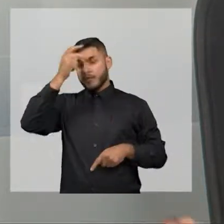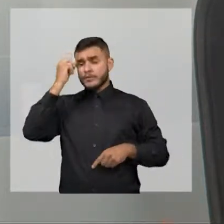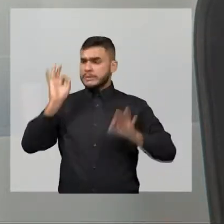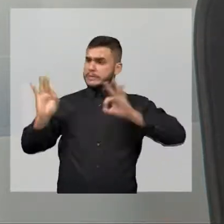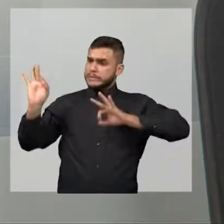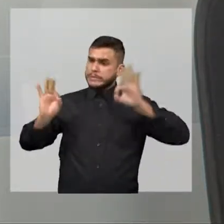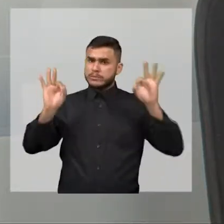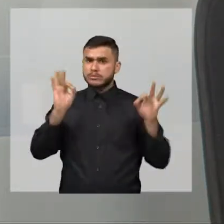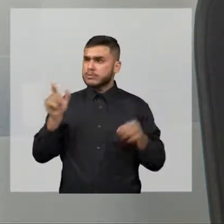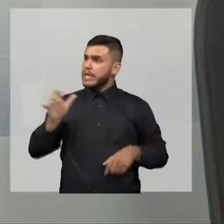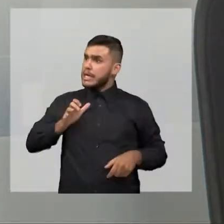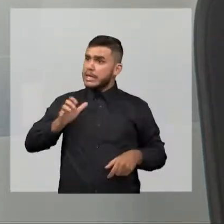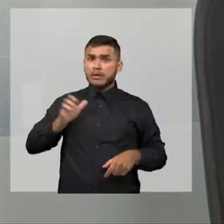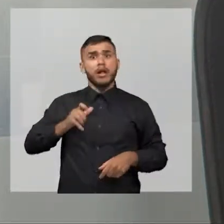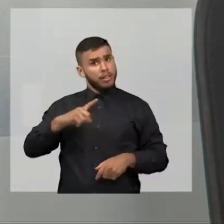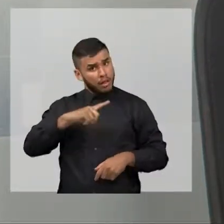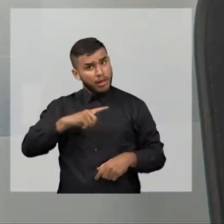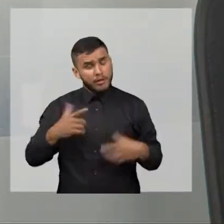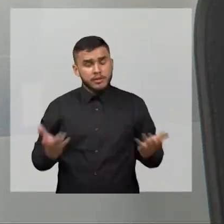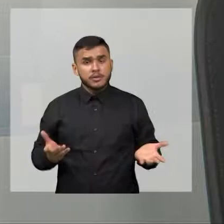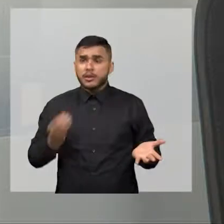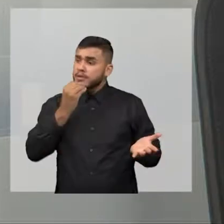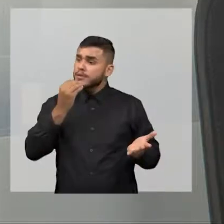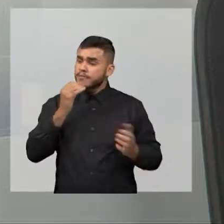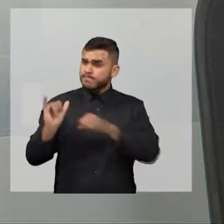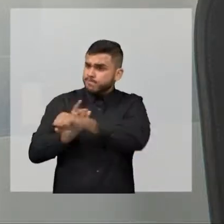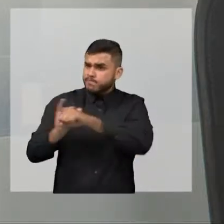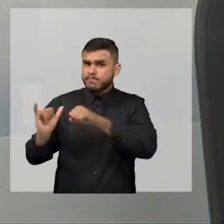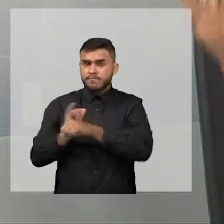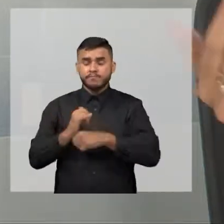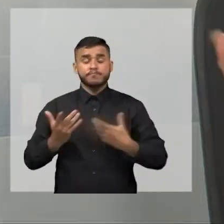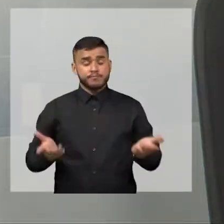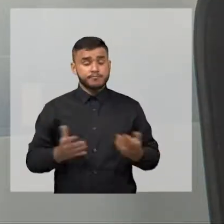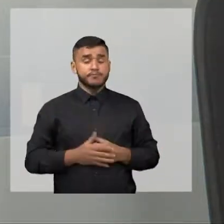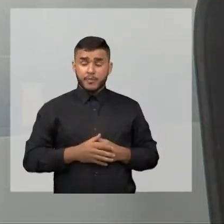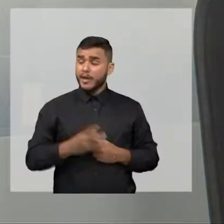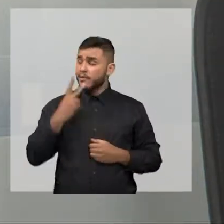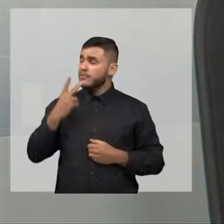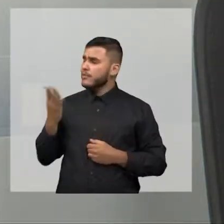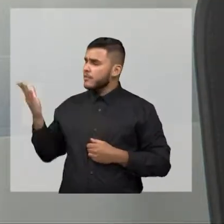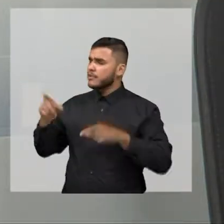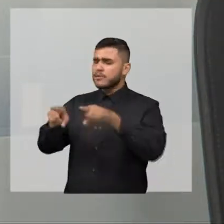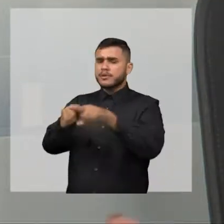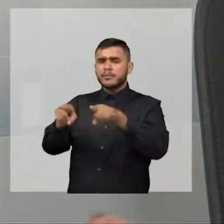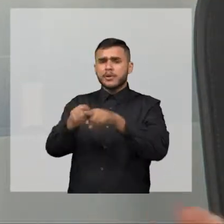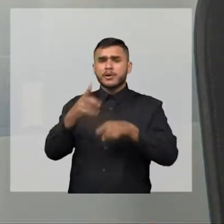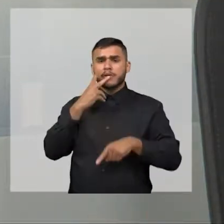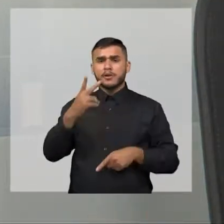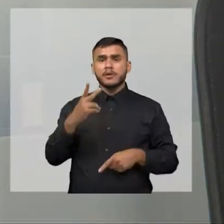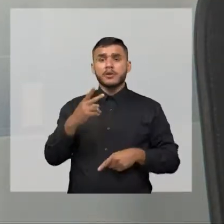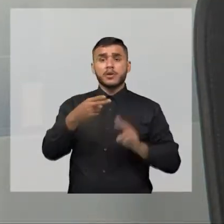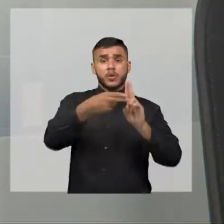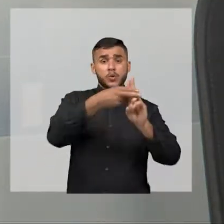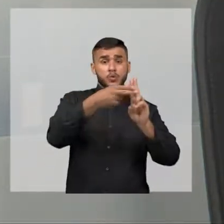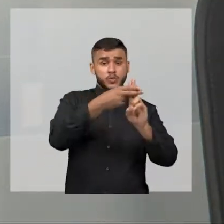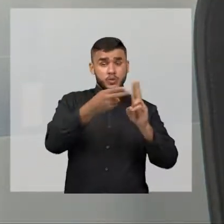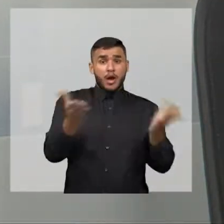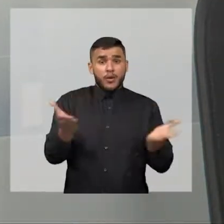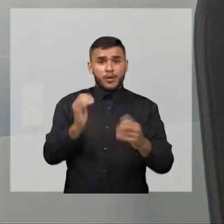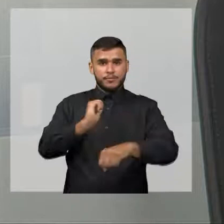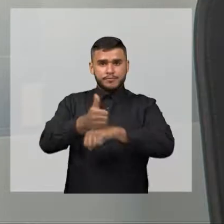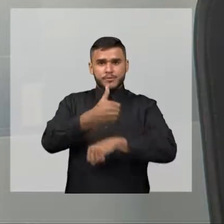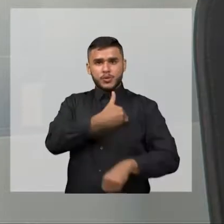coisa na questão da saúde que eu acho que é muito importante, já que nós estamos com o presidente novo, a ser discutida, essa questão do subfinanciamento do